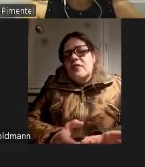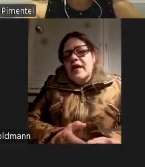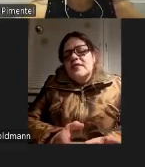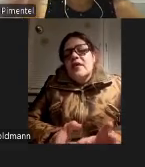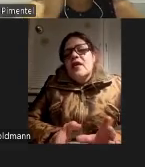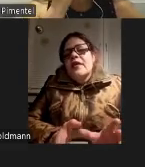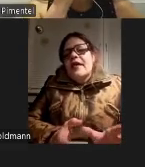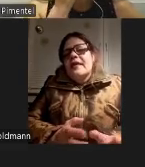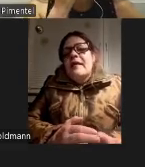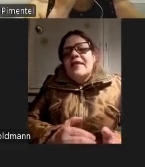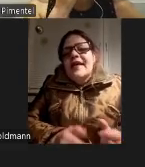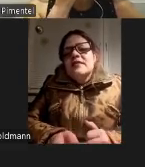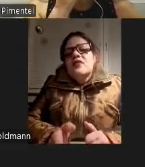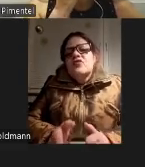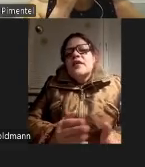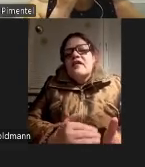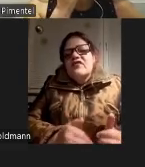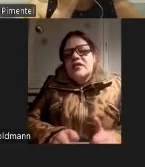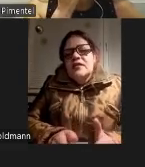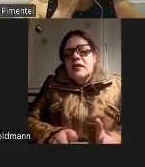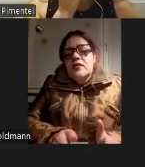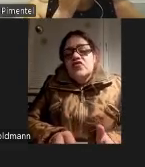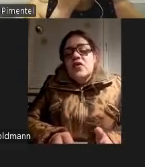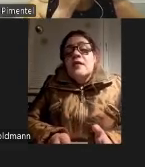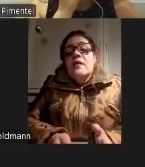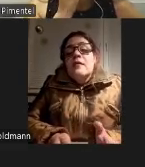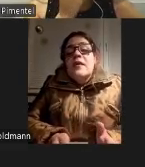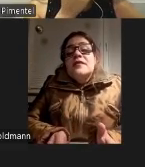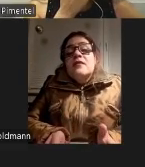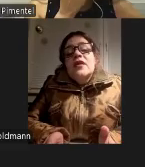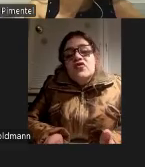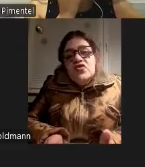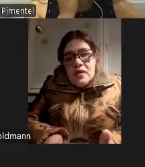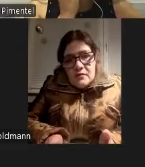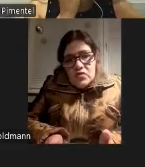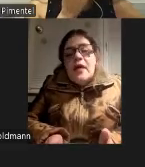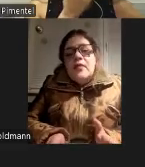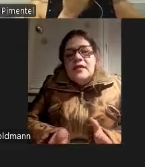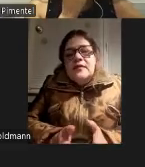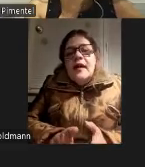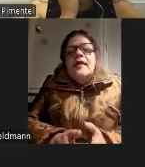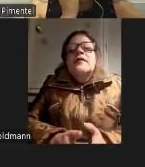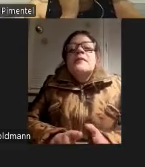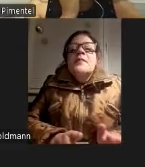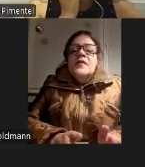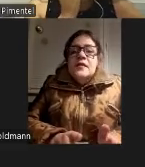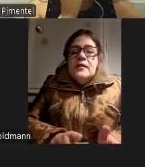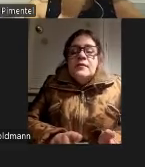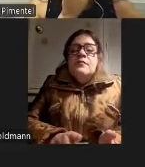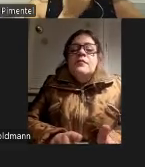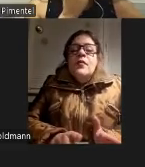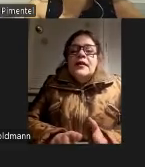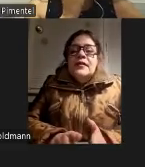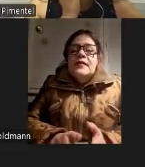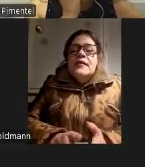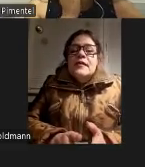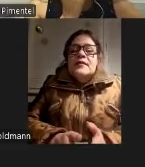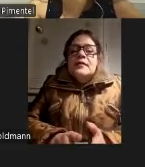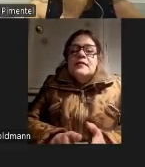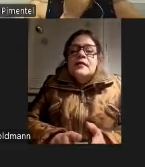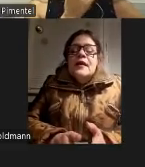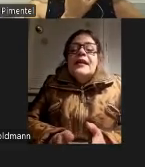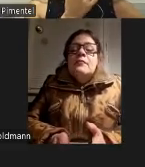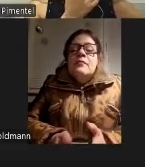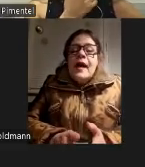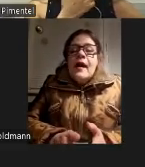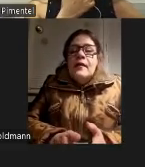com os remédios, eu quero olhar ele há 10 anos, o que era há 20 anos, mas é o que nós temos na atualidade e que prometeria,